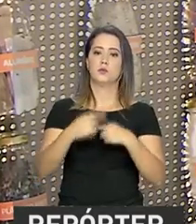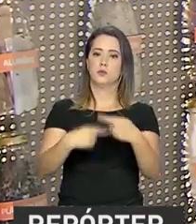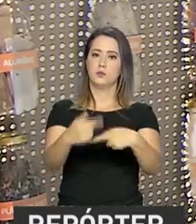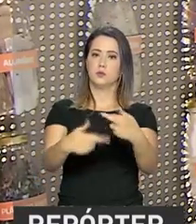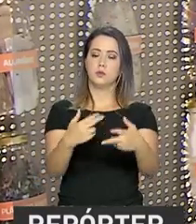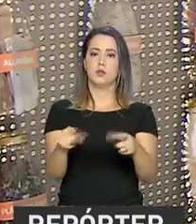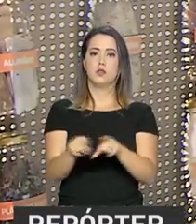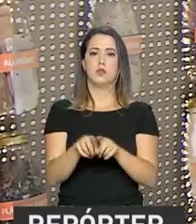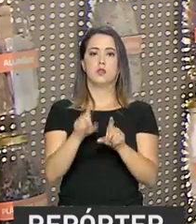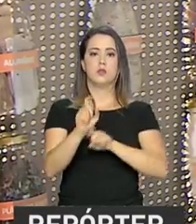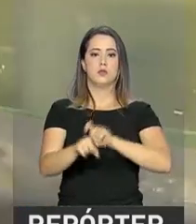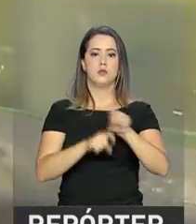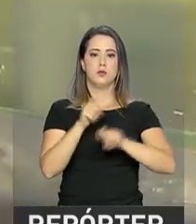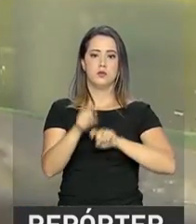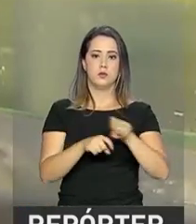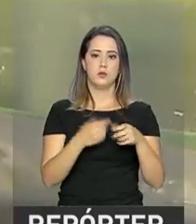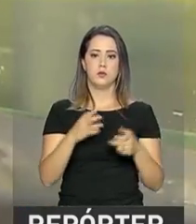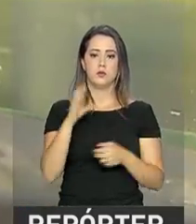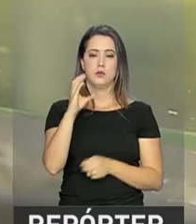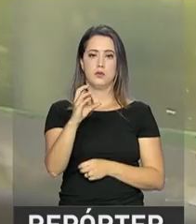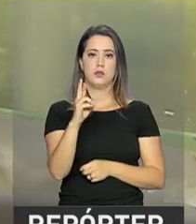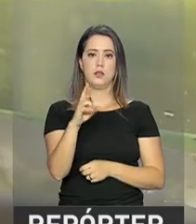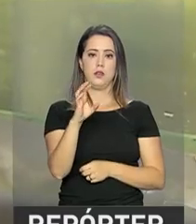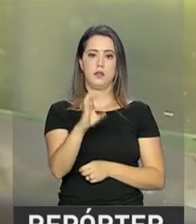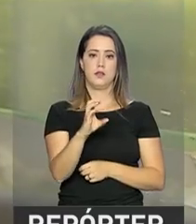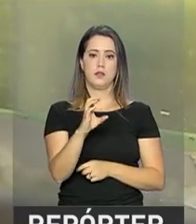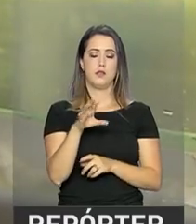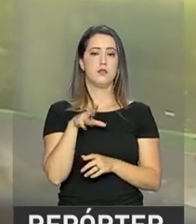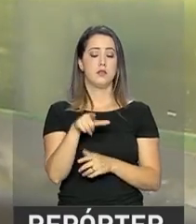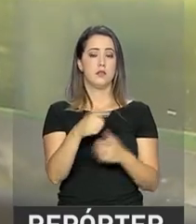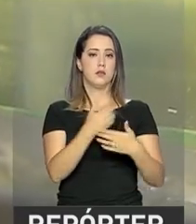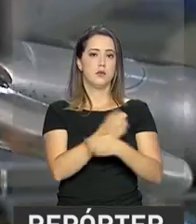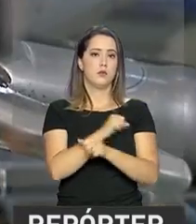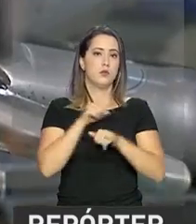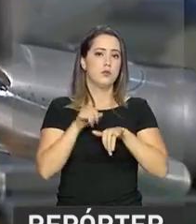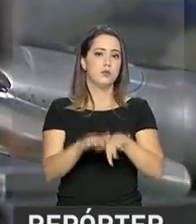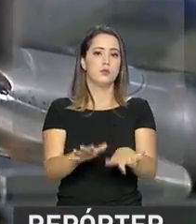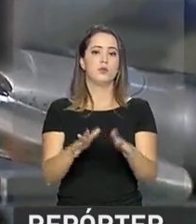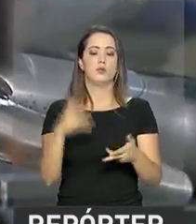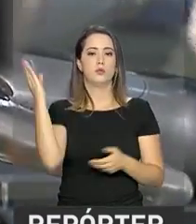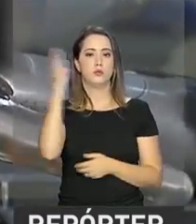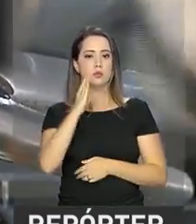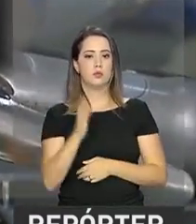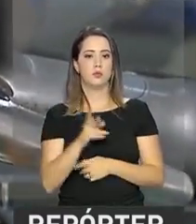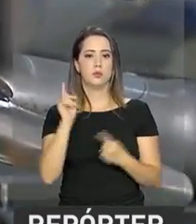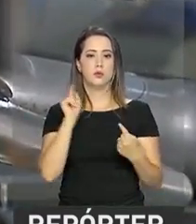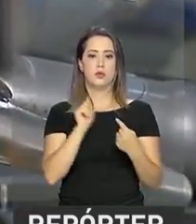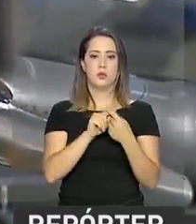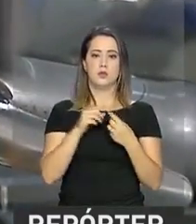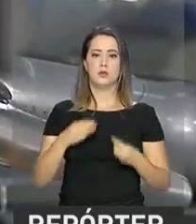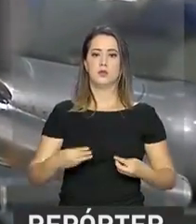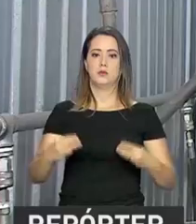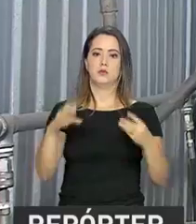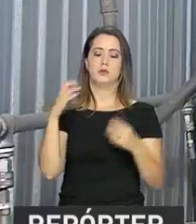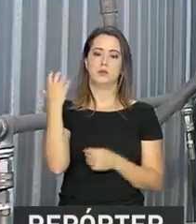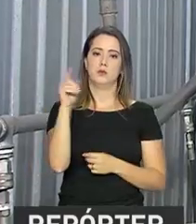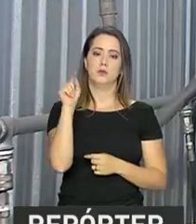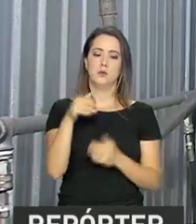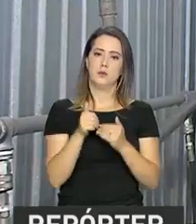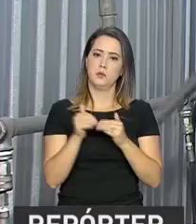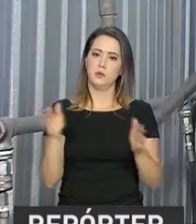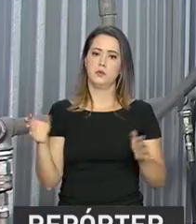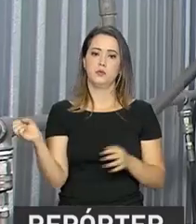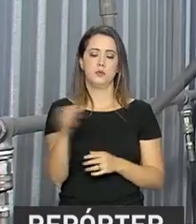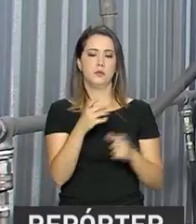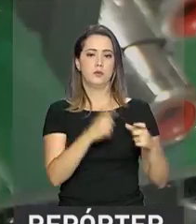de computadores crc se espalhados pelo país a meta do ministério da ciência e tecnologia é abrir